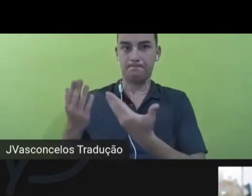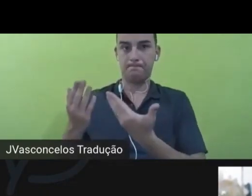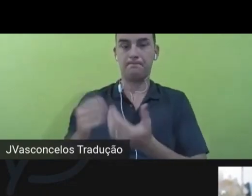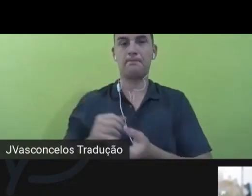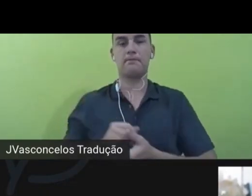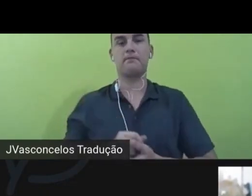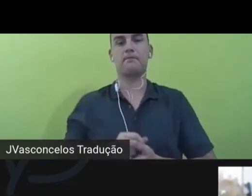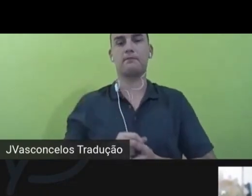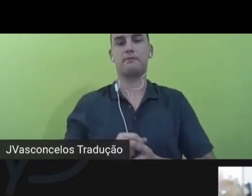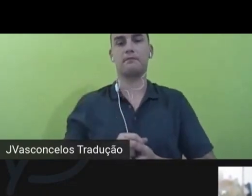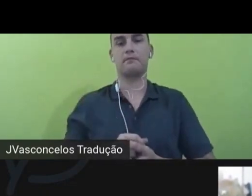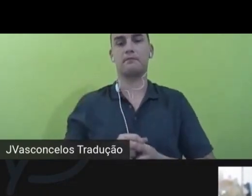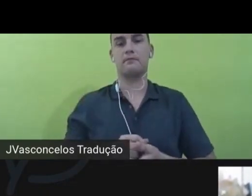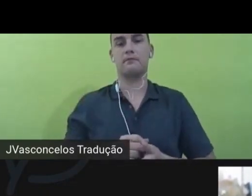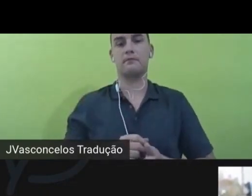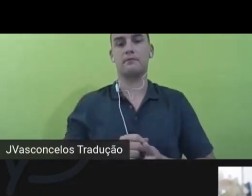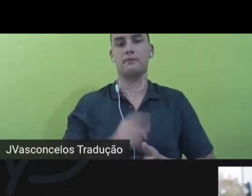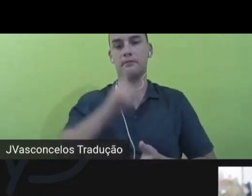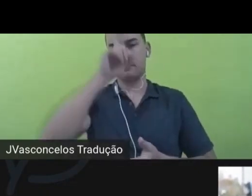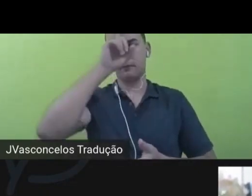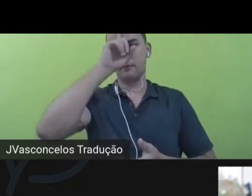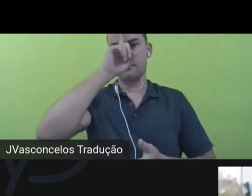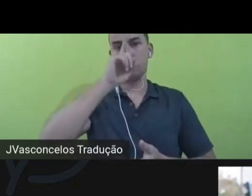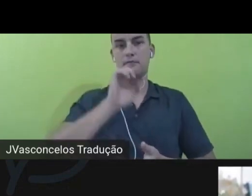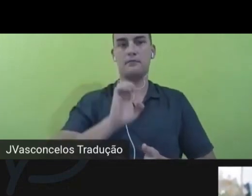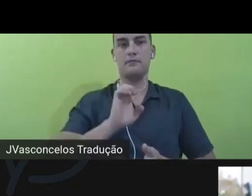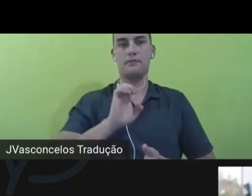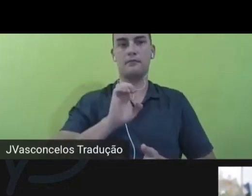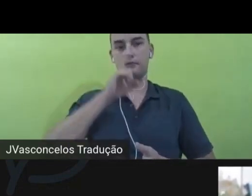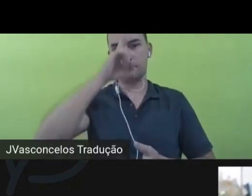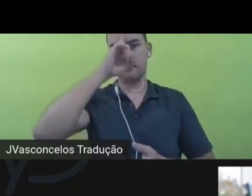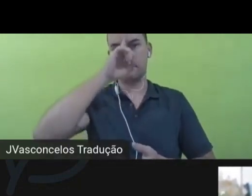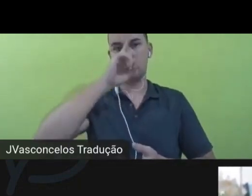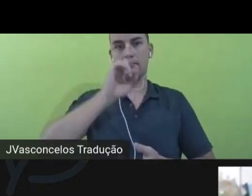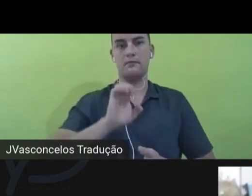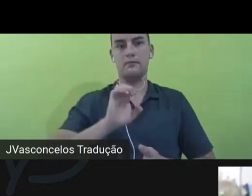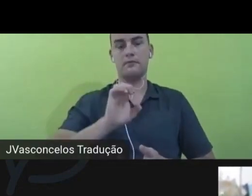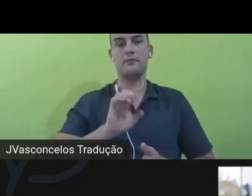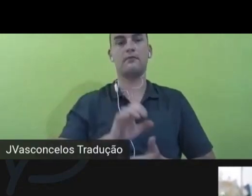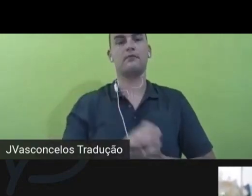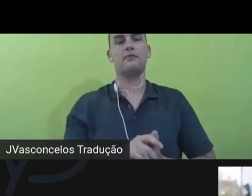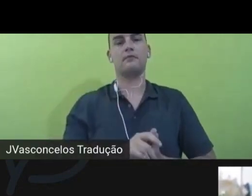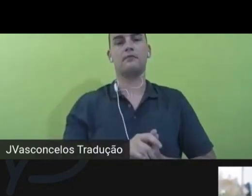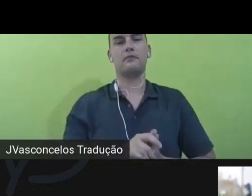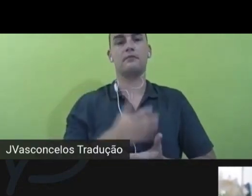de sinais. Então, é dessa forma que se configura o meu nome